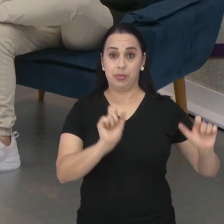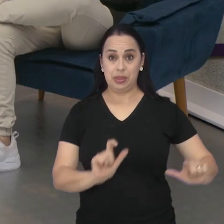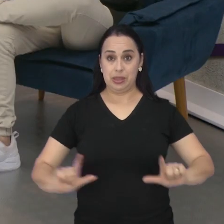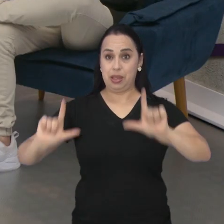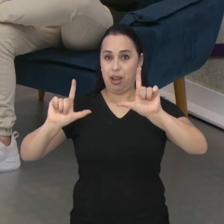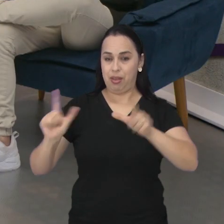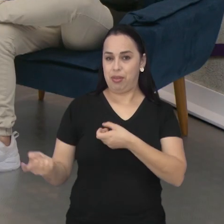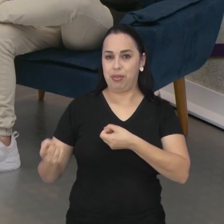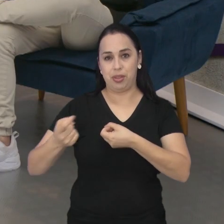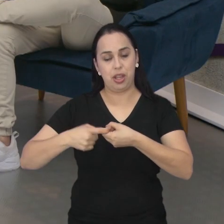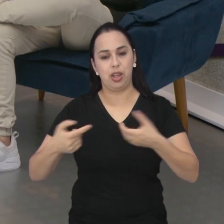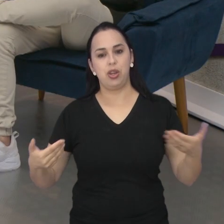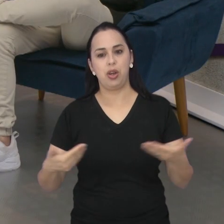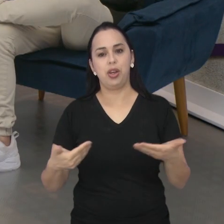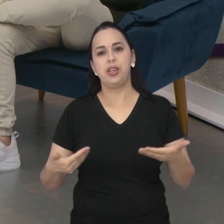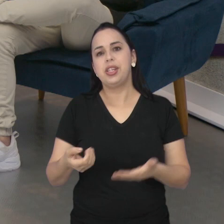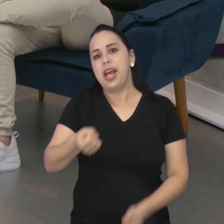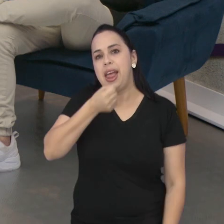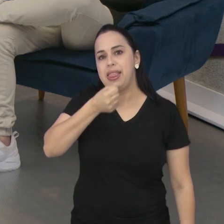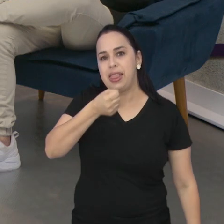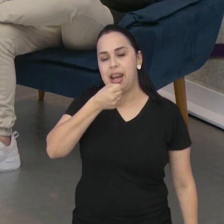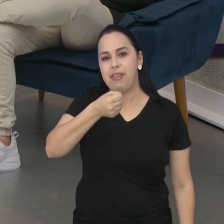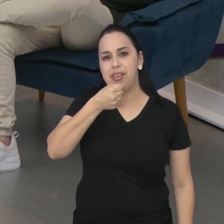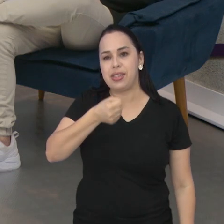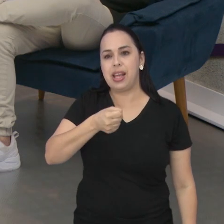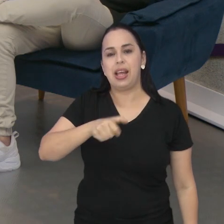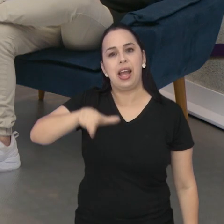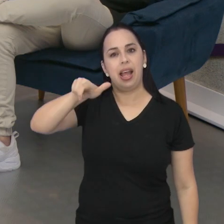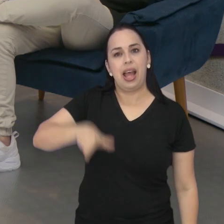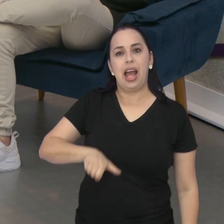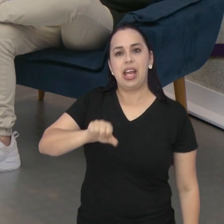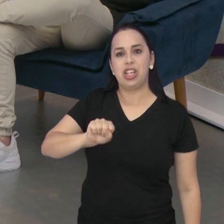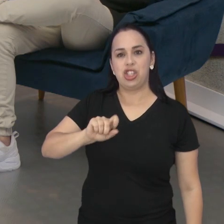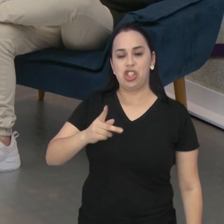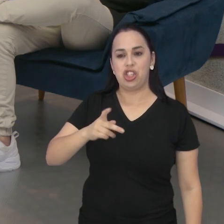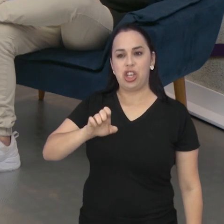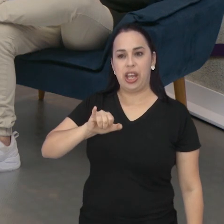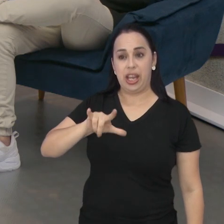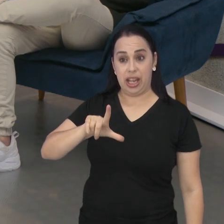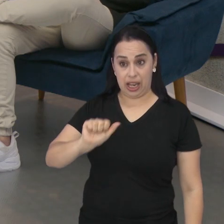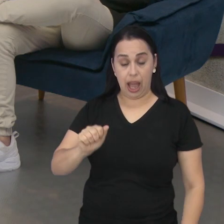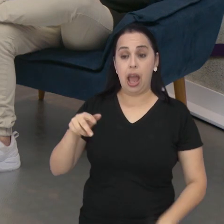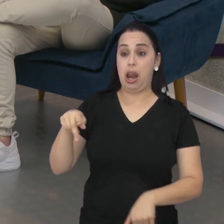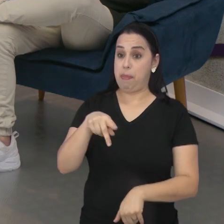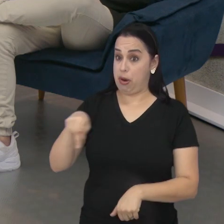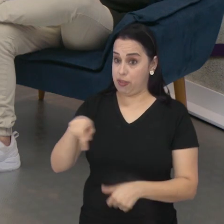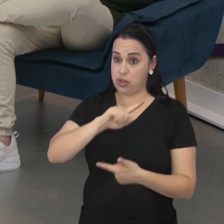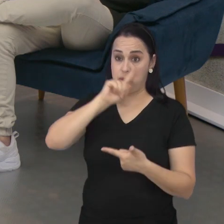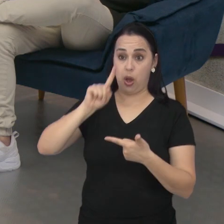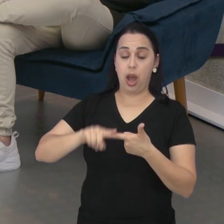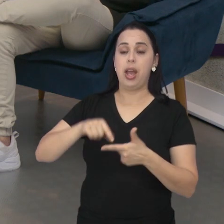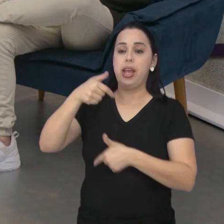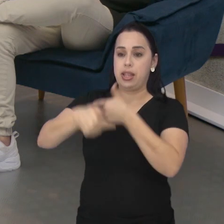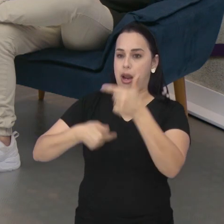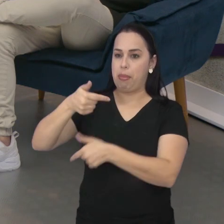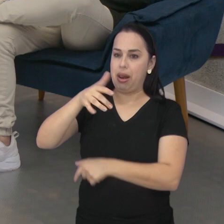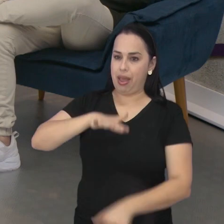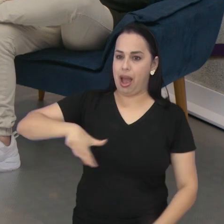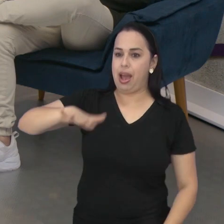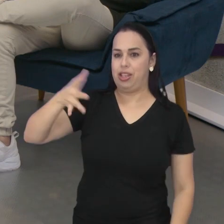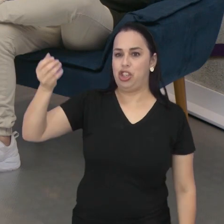De volta com o nosso programa e hoje entrevistando a Sheila Bittencourt. Ela que é professora e atuante na área